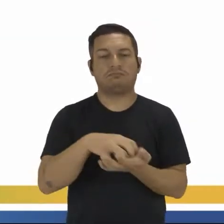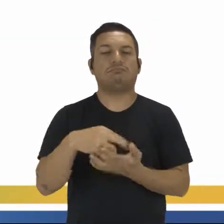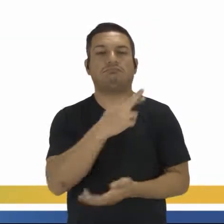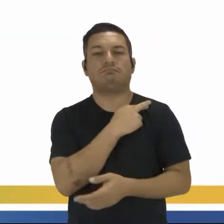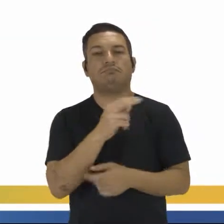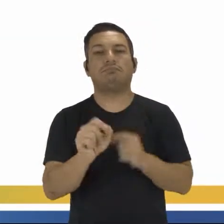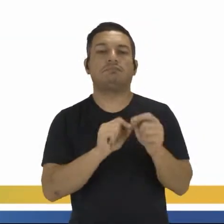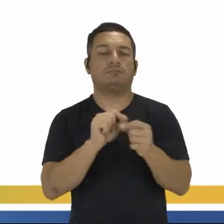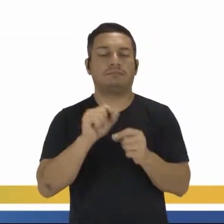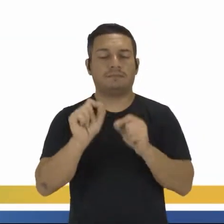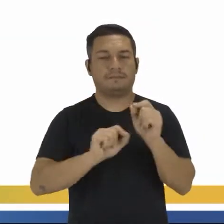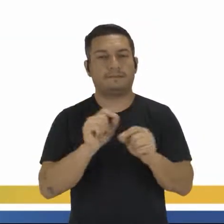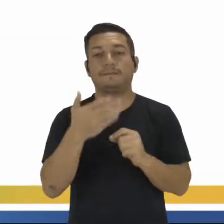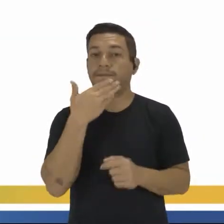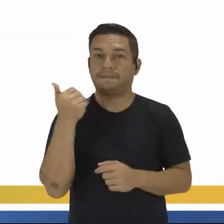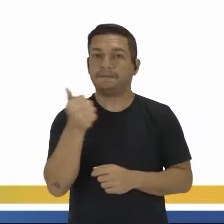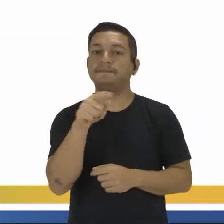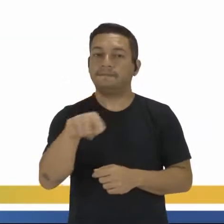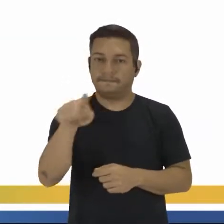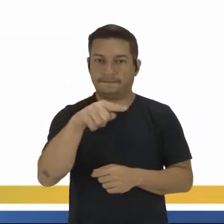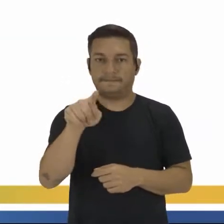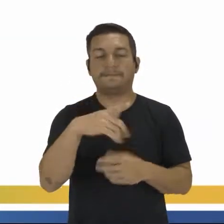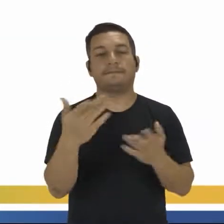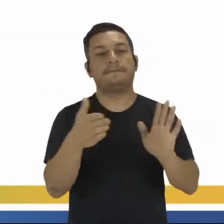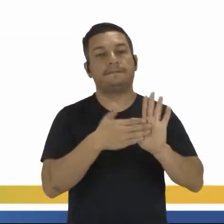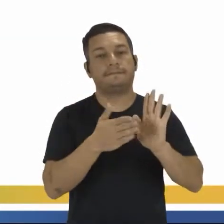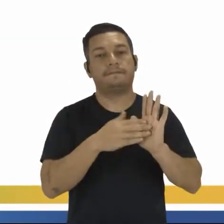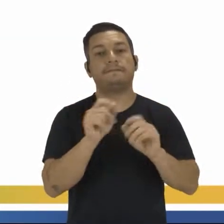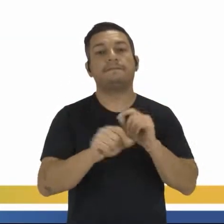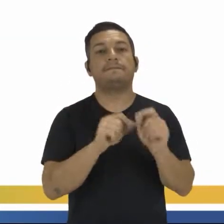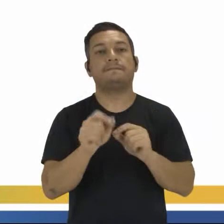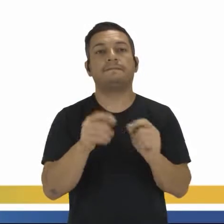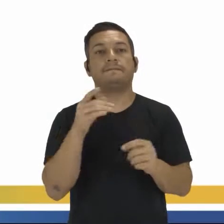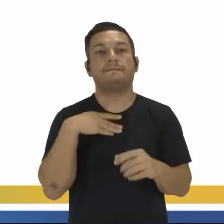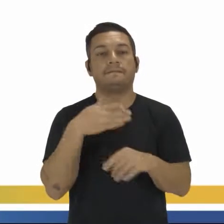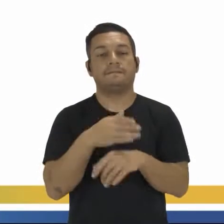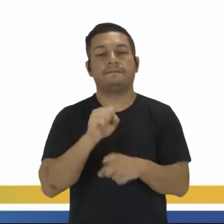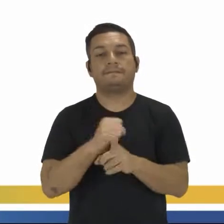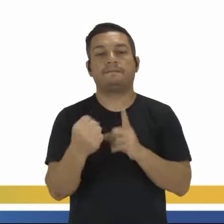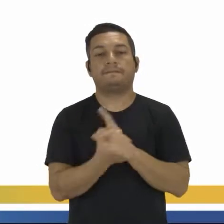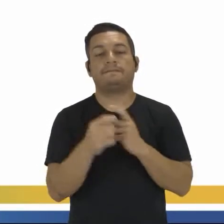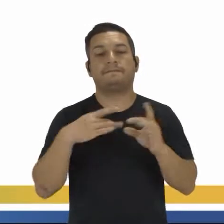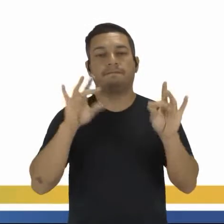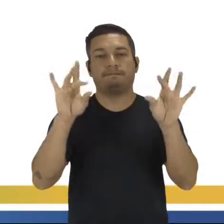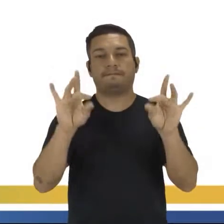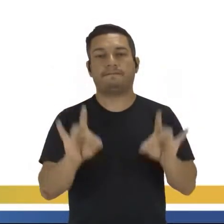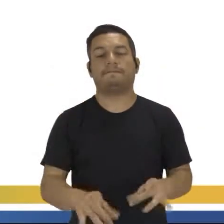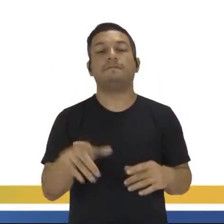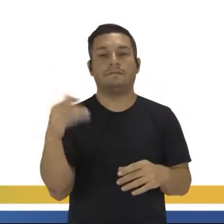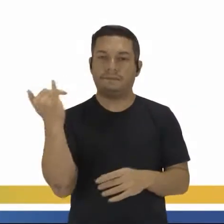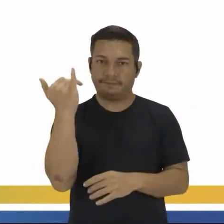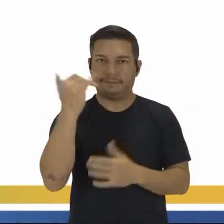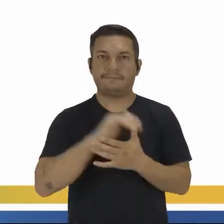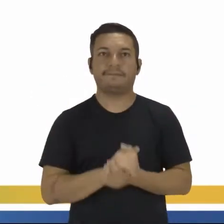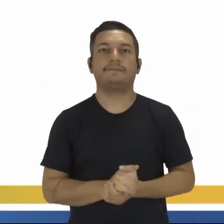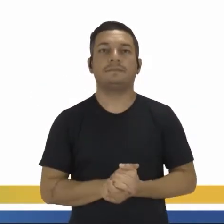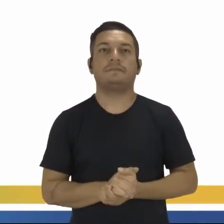sejam feitas, melhor para você. Então, uma proposta de intervenção social detalhada é